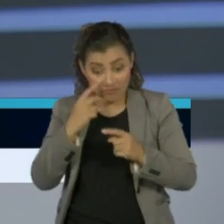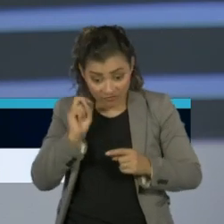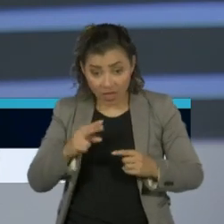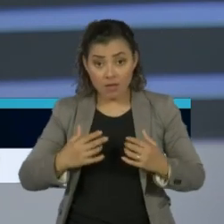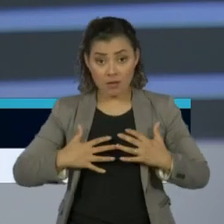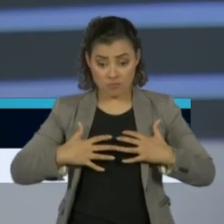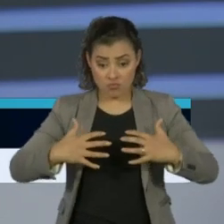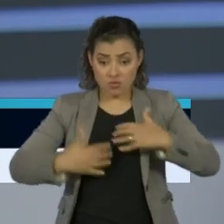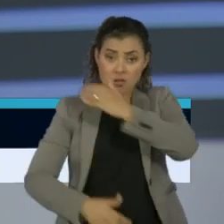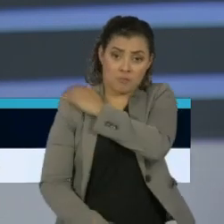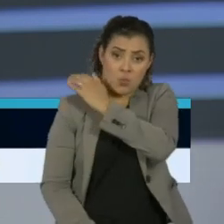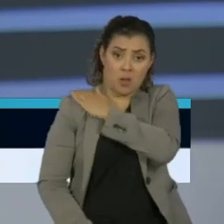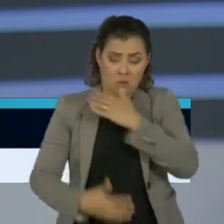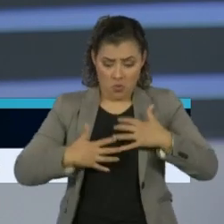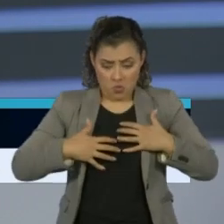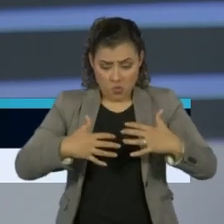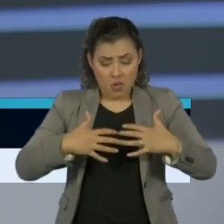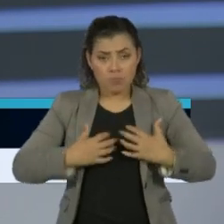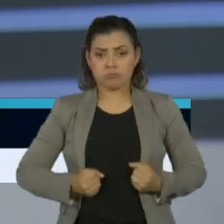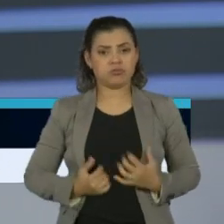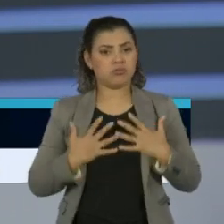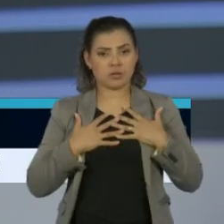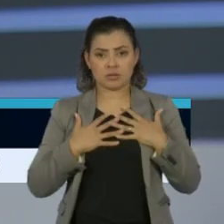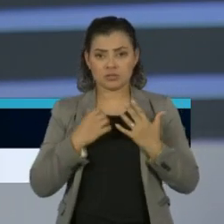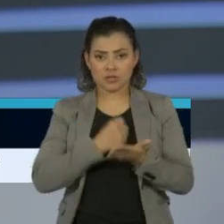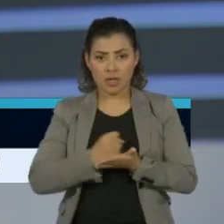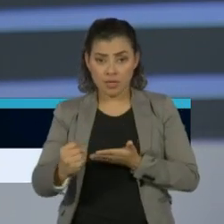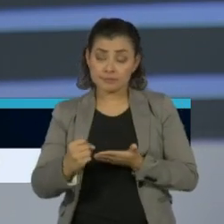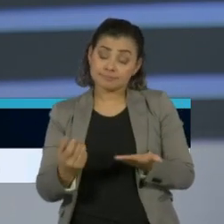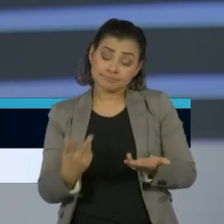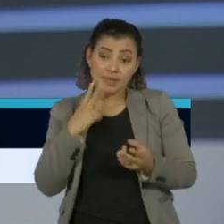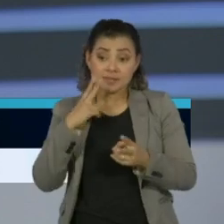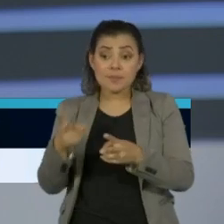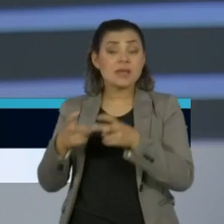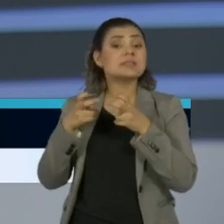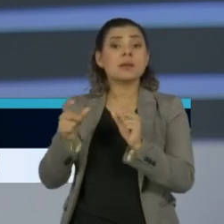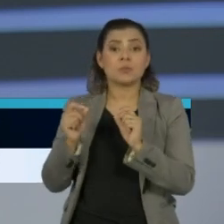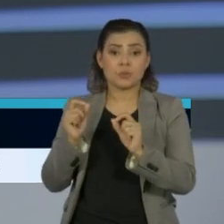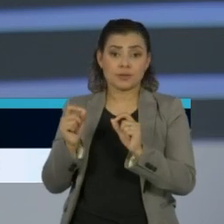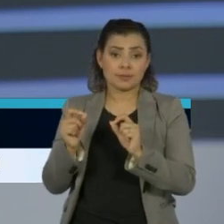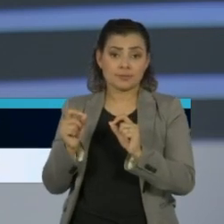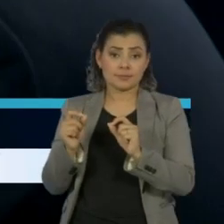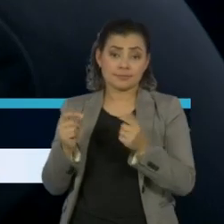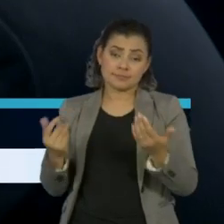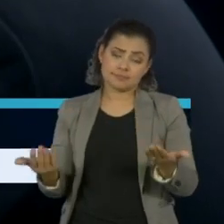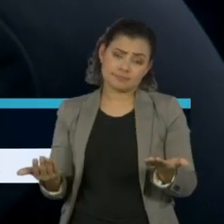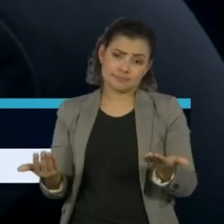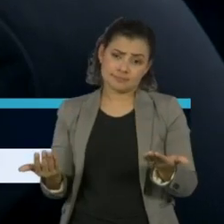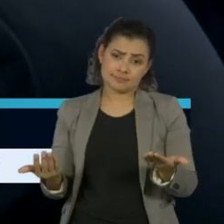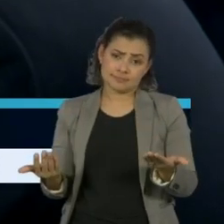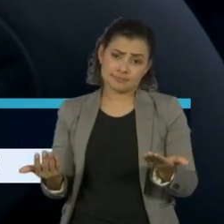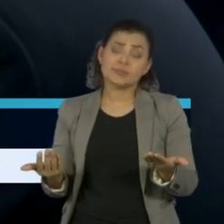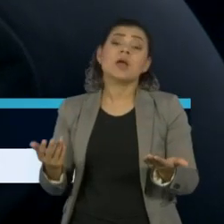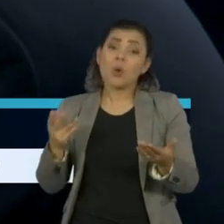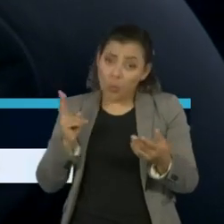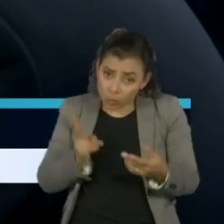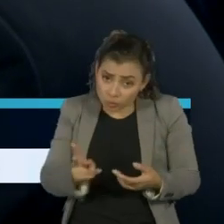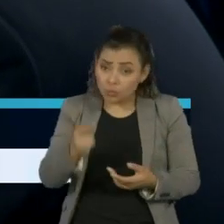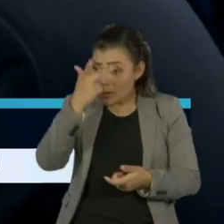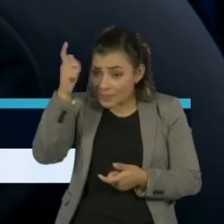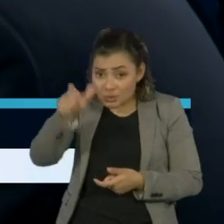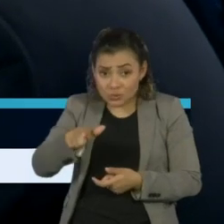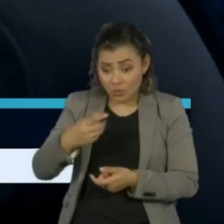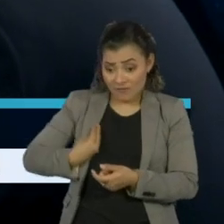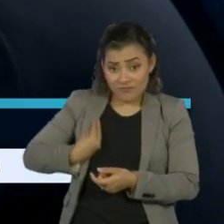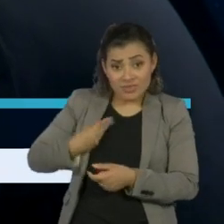da induzido pelo vírus você percebe que o que você tem que fazer é que o produto da manter o indivíduo